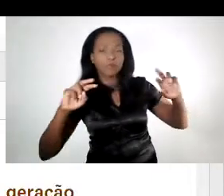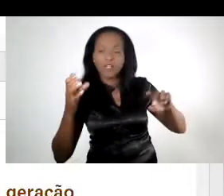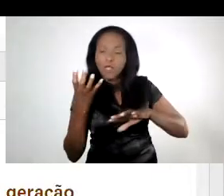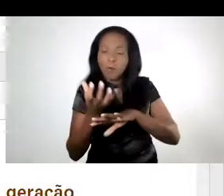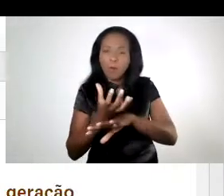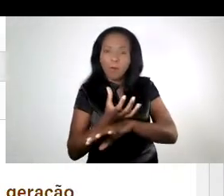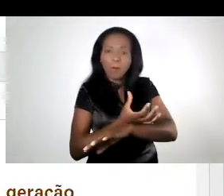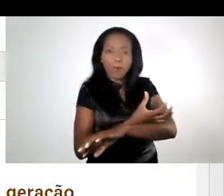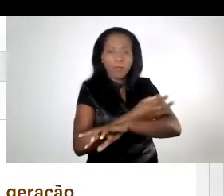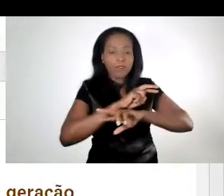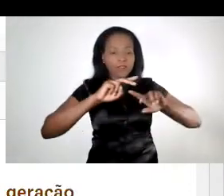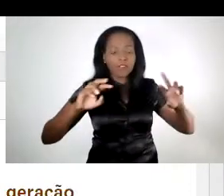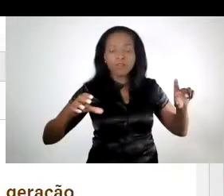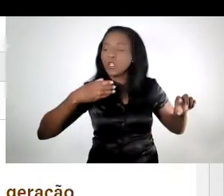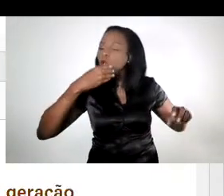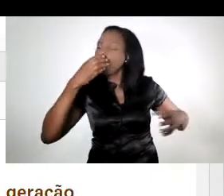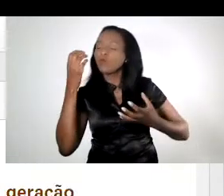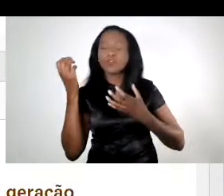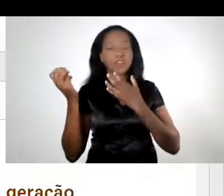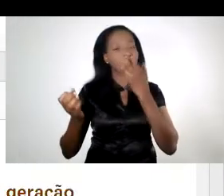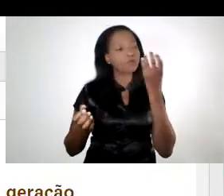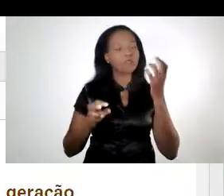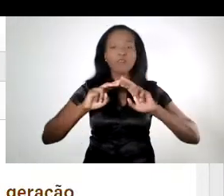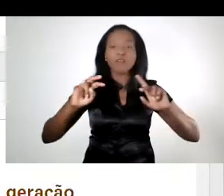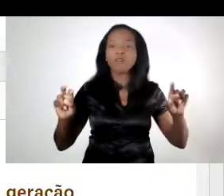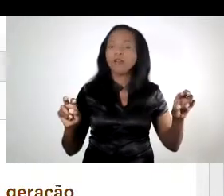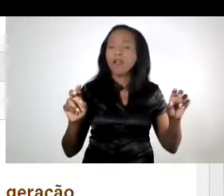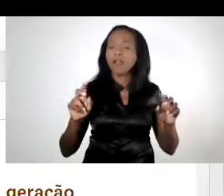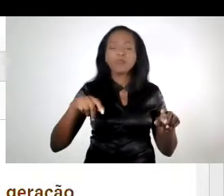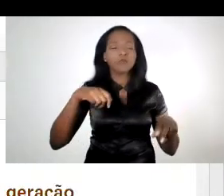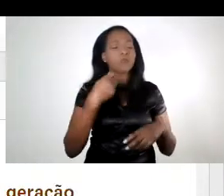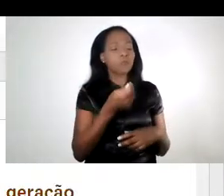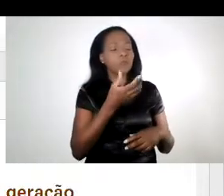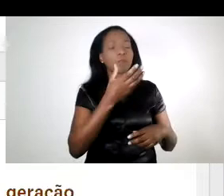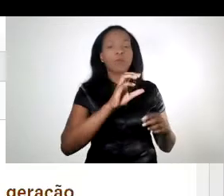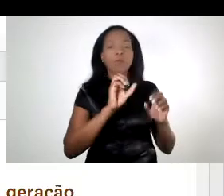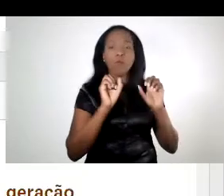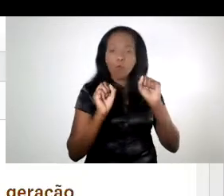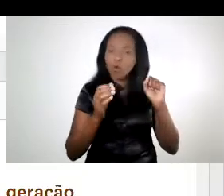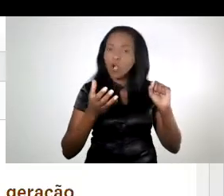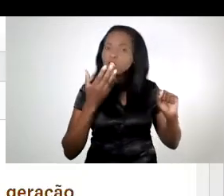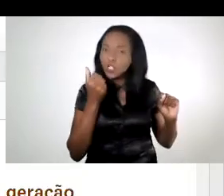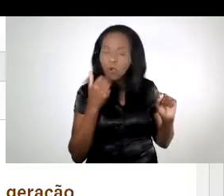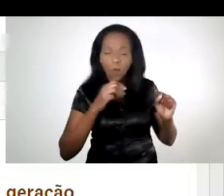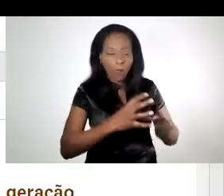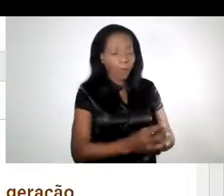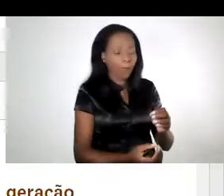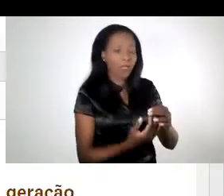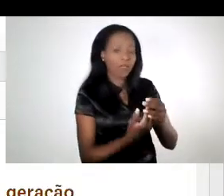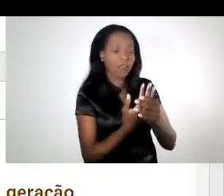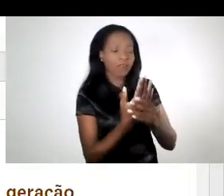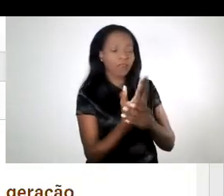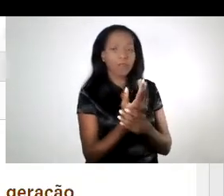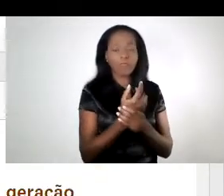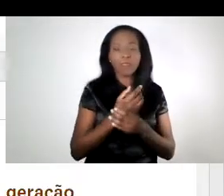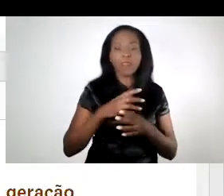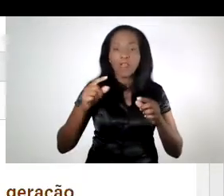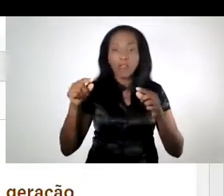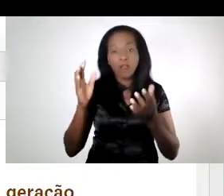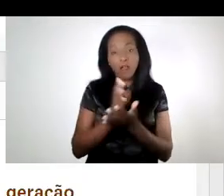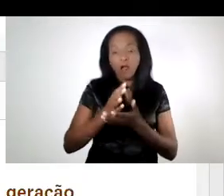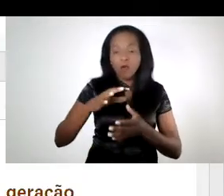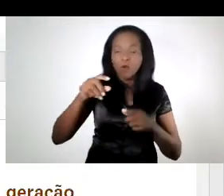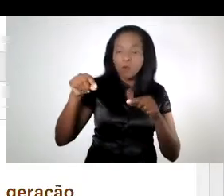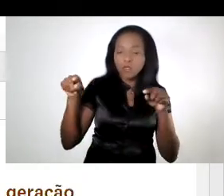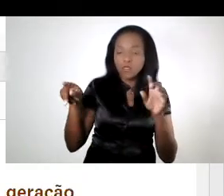dos frutos, quais as plantas que podemos comer, as ervas utilizadas para remédio, a